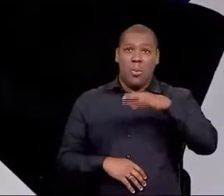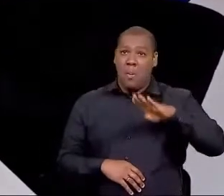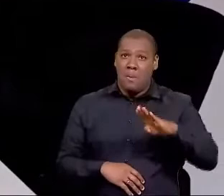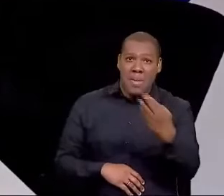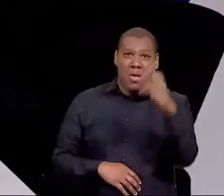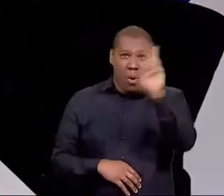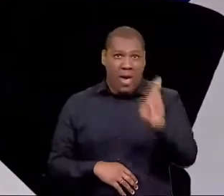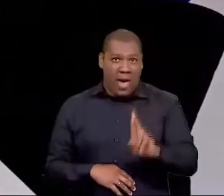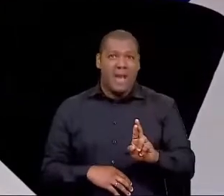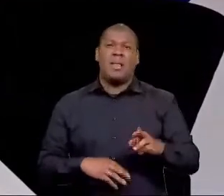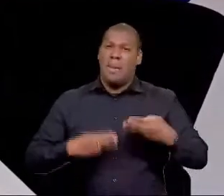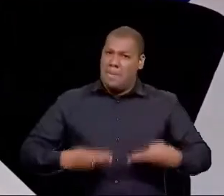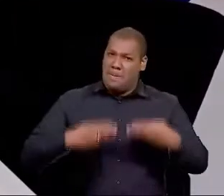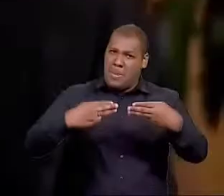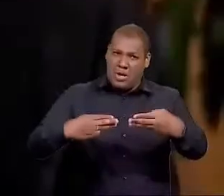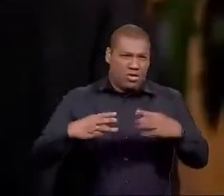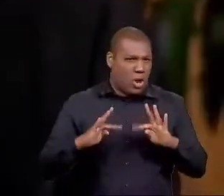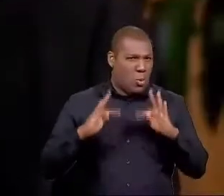porque